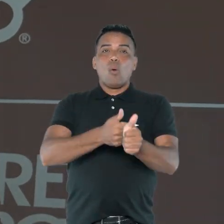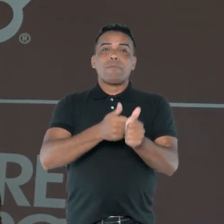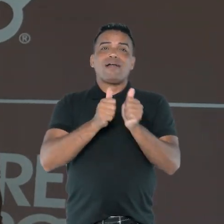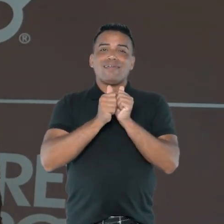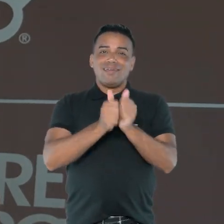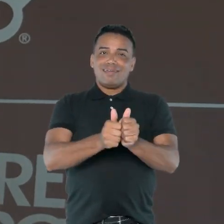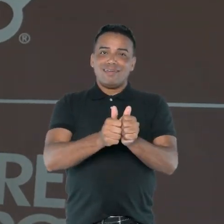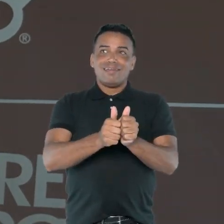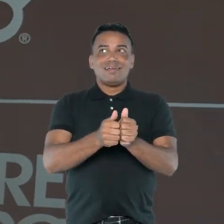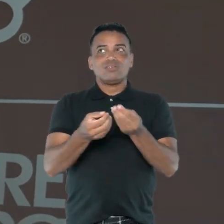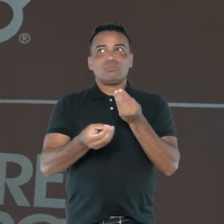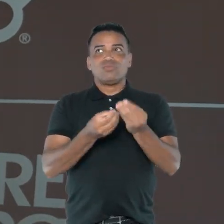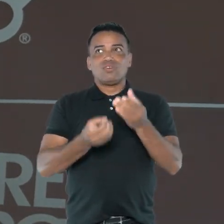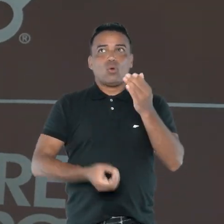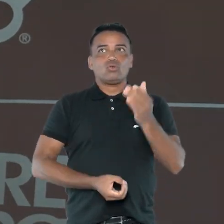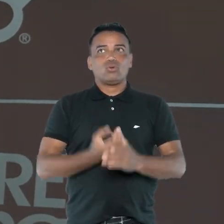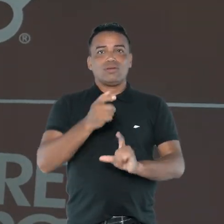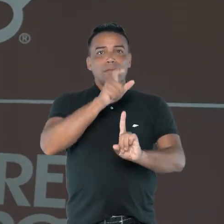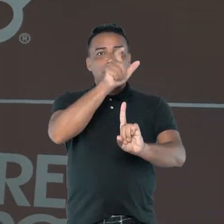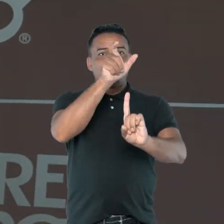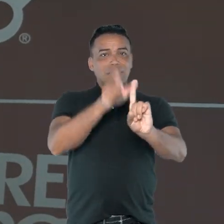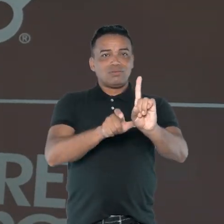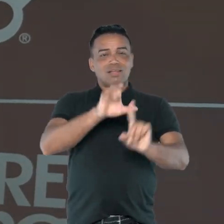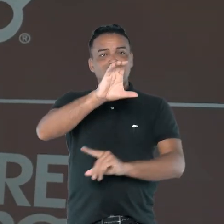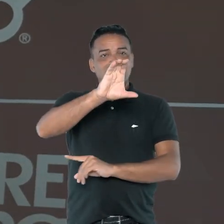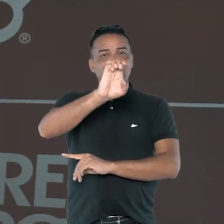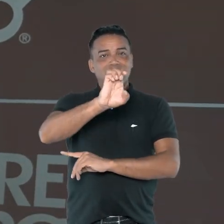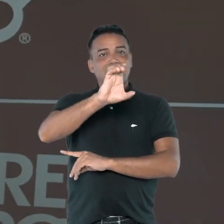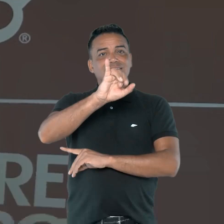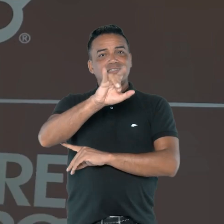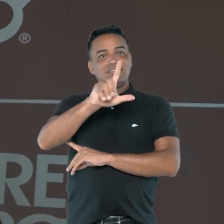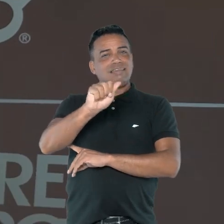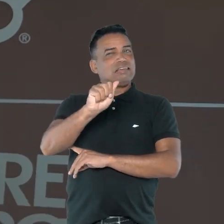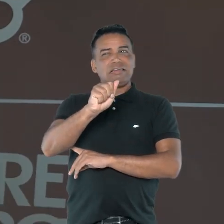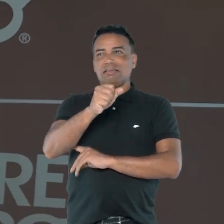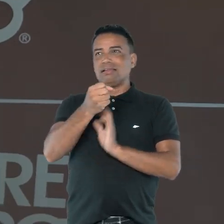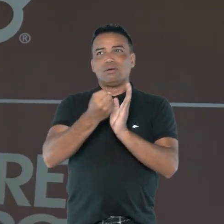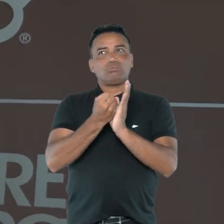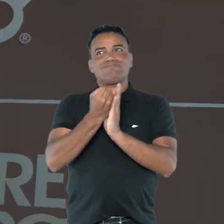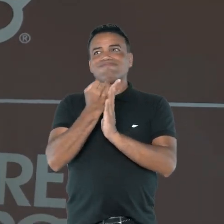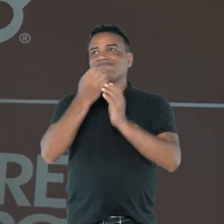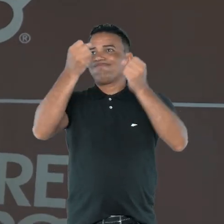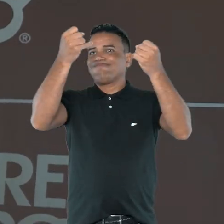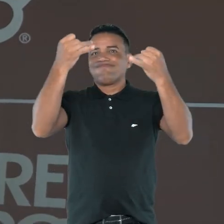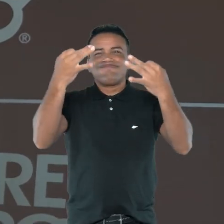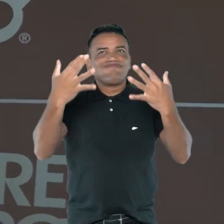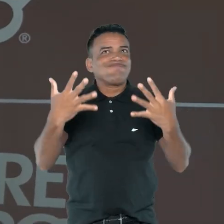você construir a Cecília com tanto a dizer?